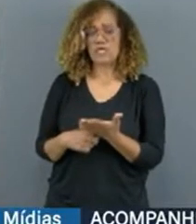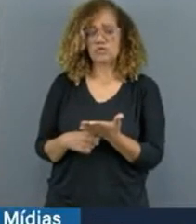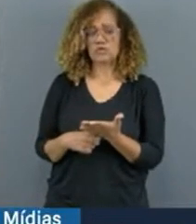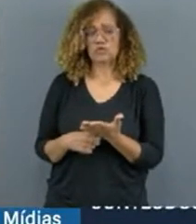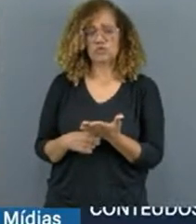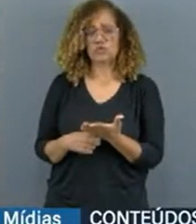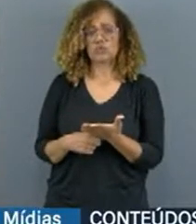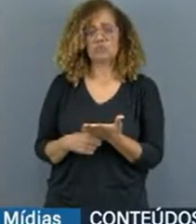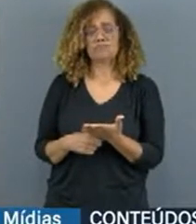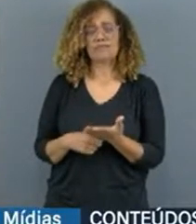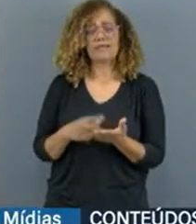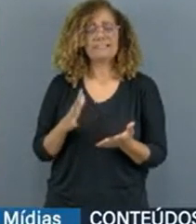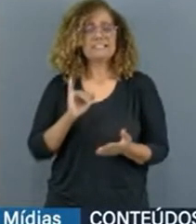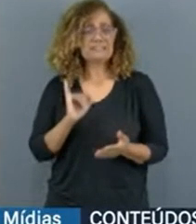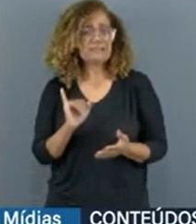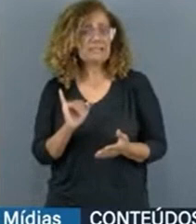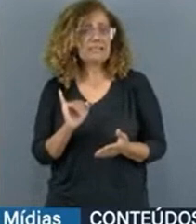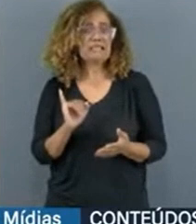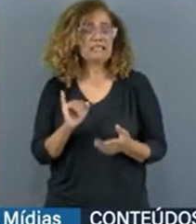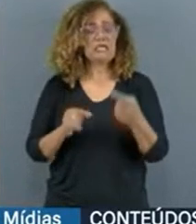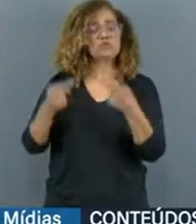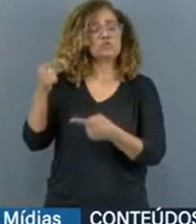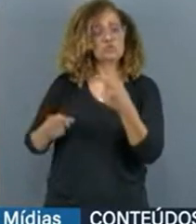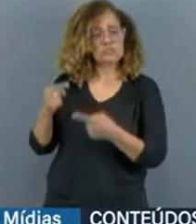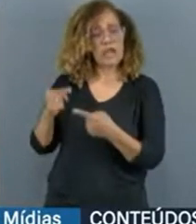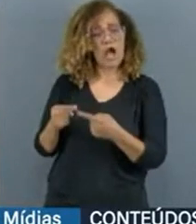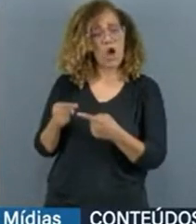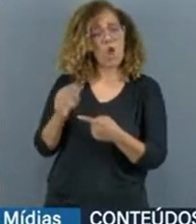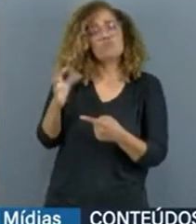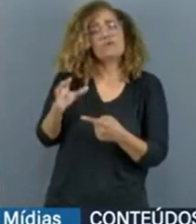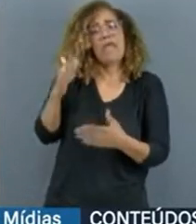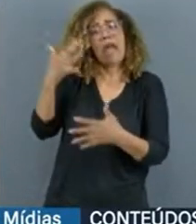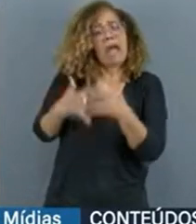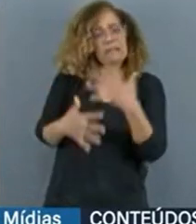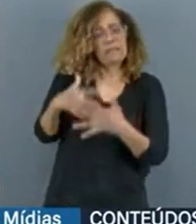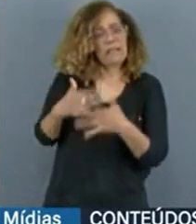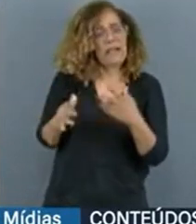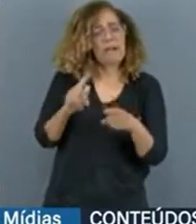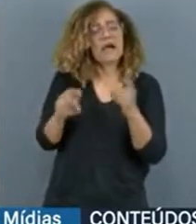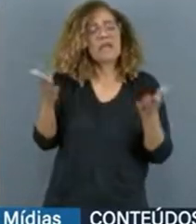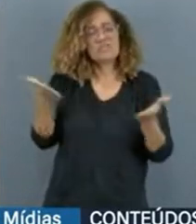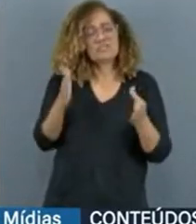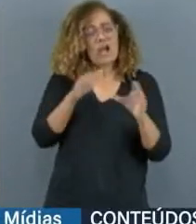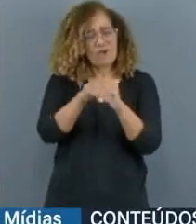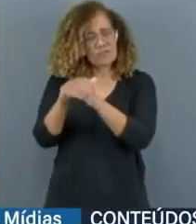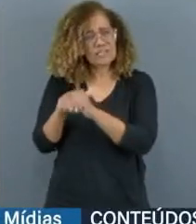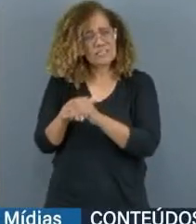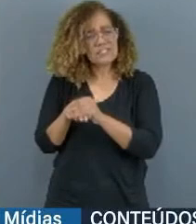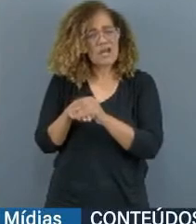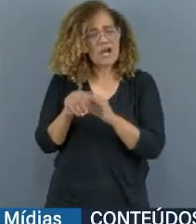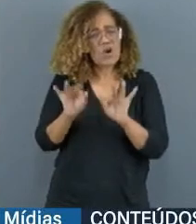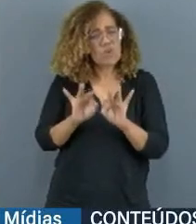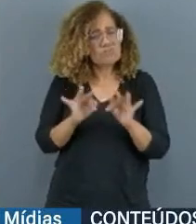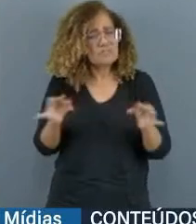sem atrapalhar aqui a discussão, mas já iniciar o processo de votação, que será simbólico, mas só para